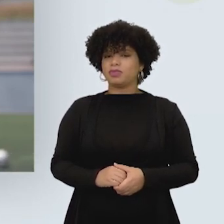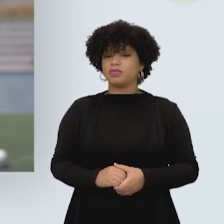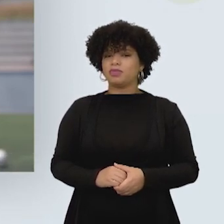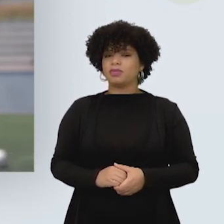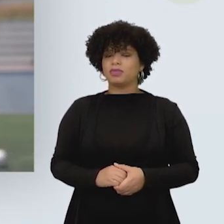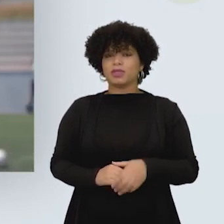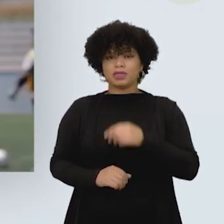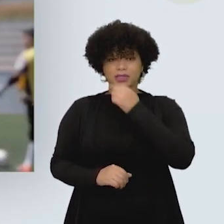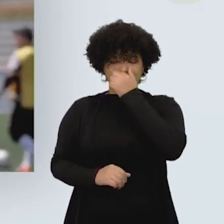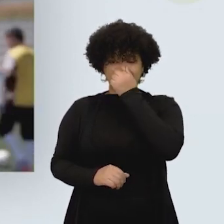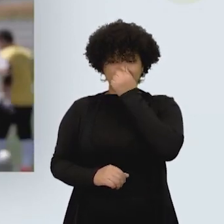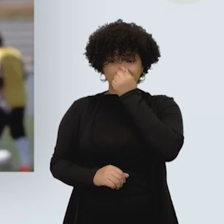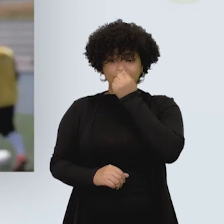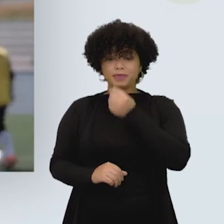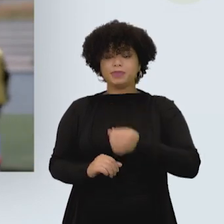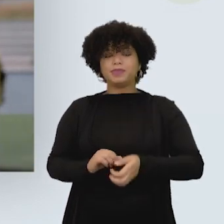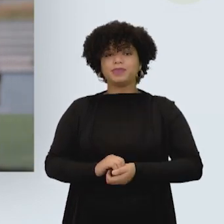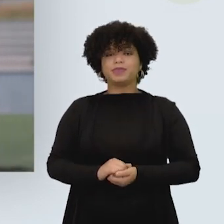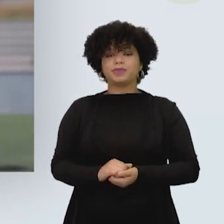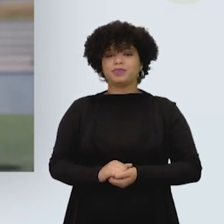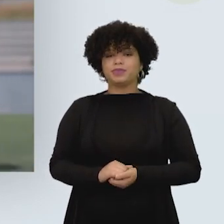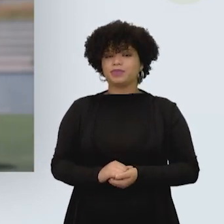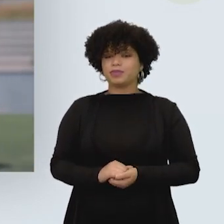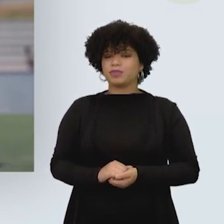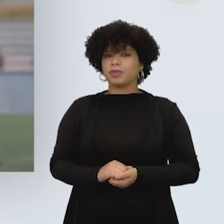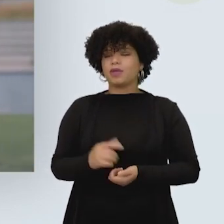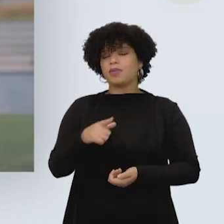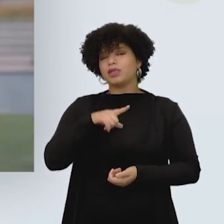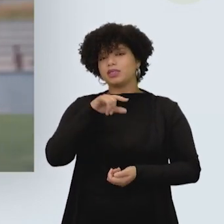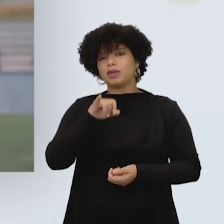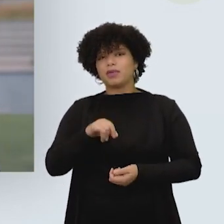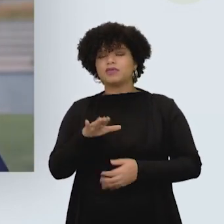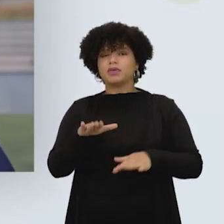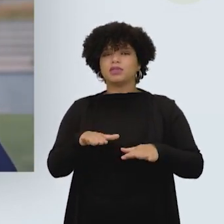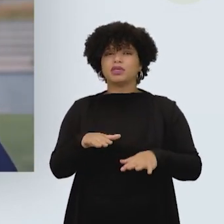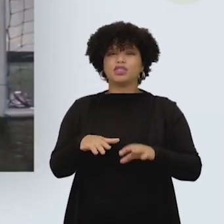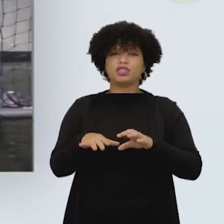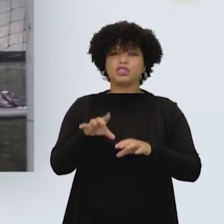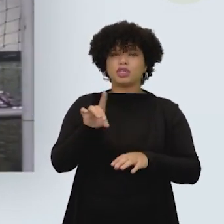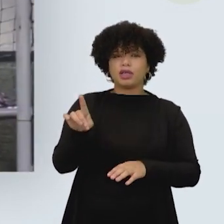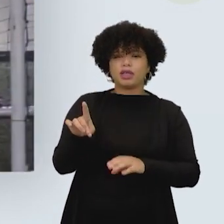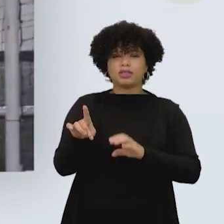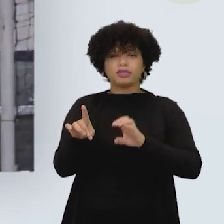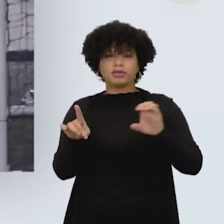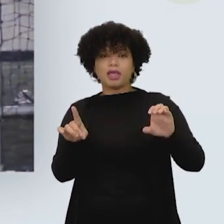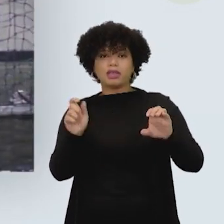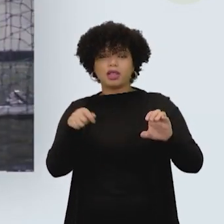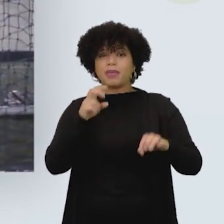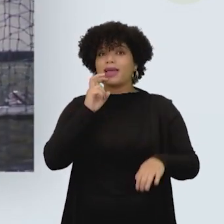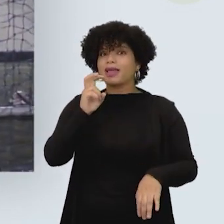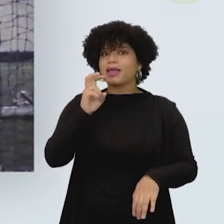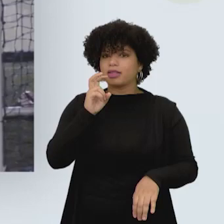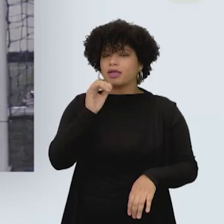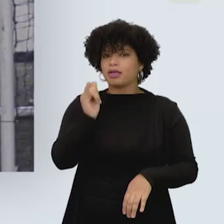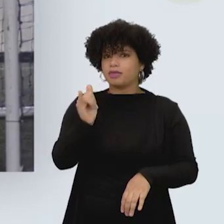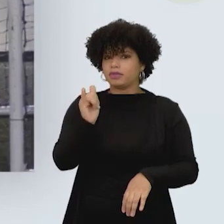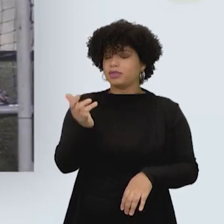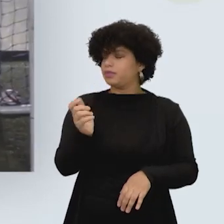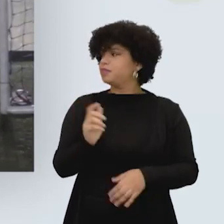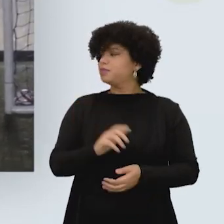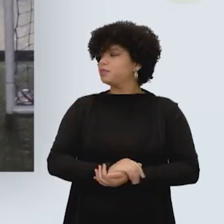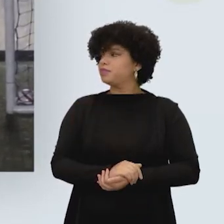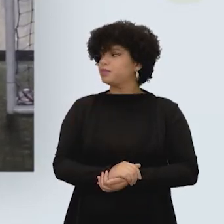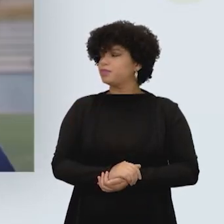arremesso do goleiro do outro lado lá, então já orienta esquerda para o atleta se posicionar mais rápido e chegar na bola. Atrás do